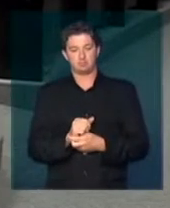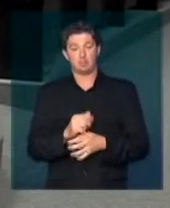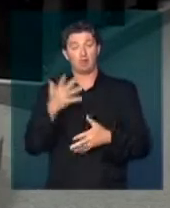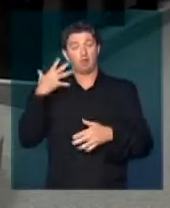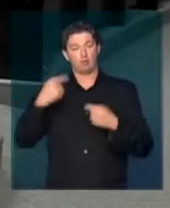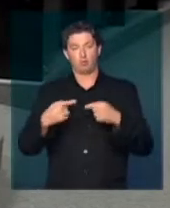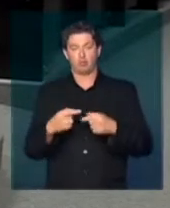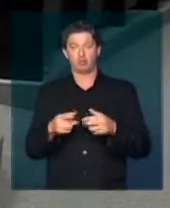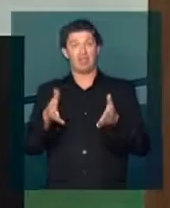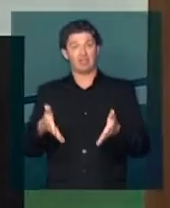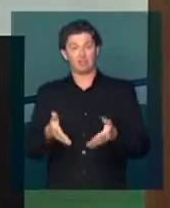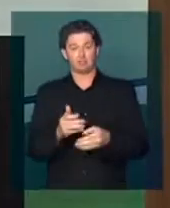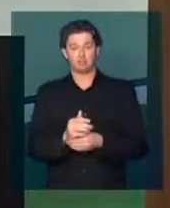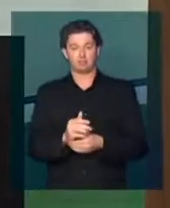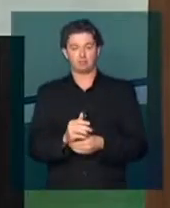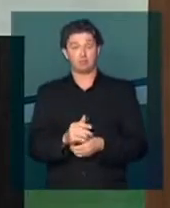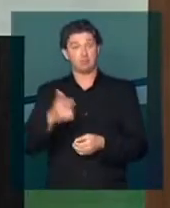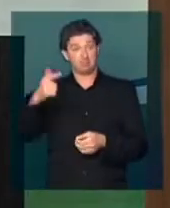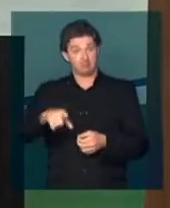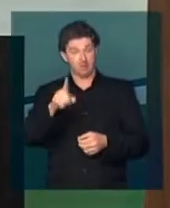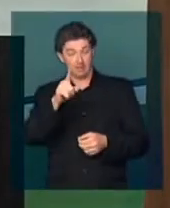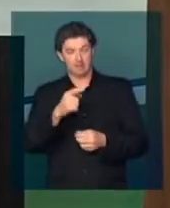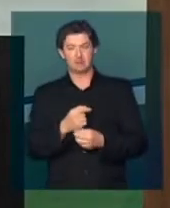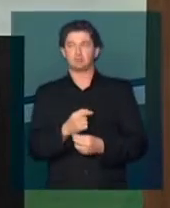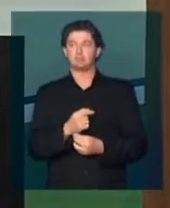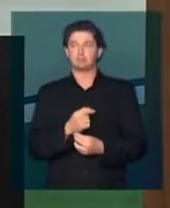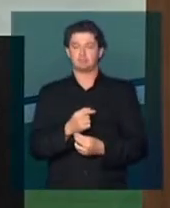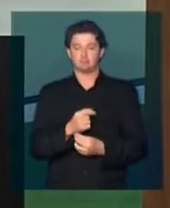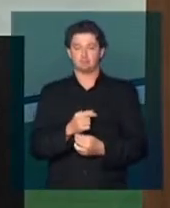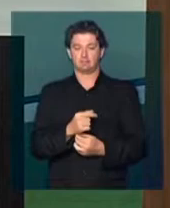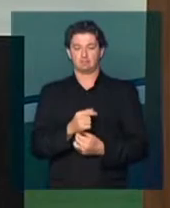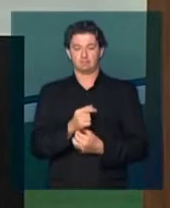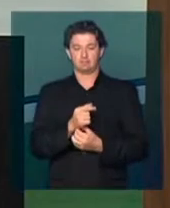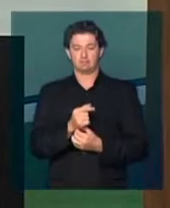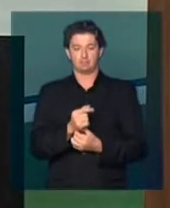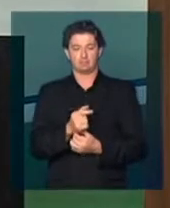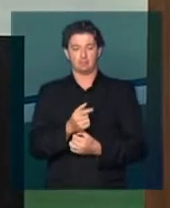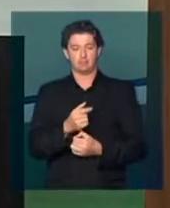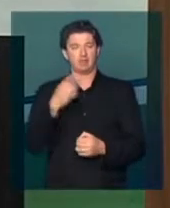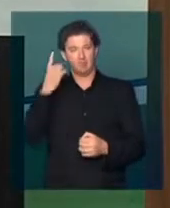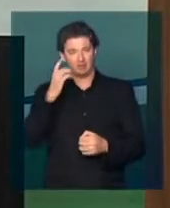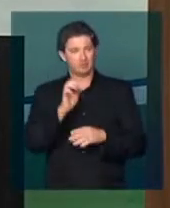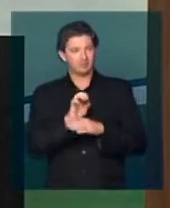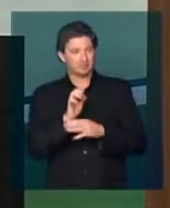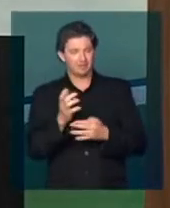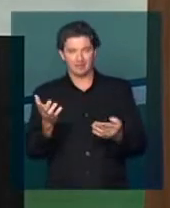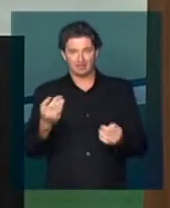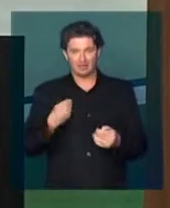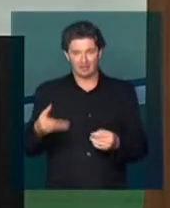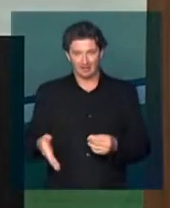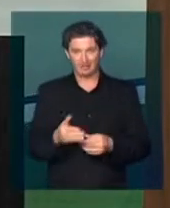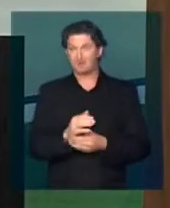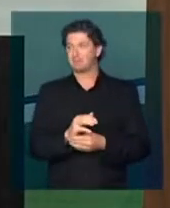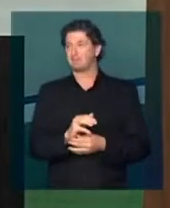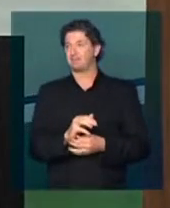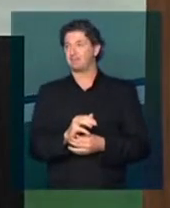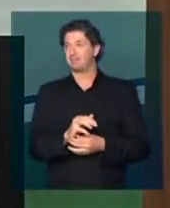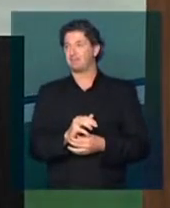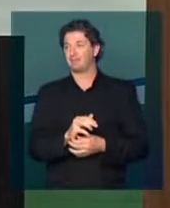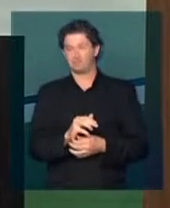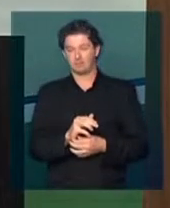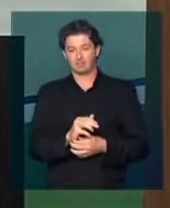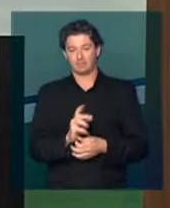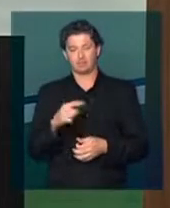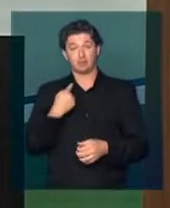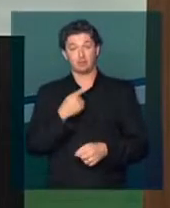reforma política. E mais, meus queridos companheiros deputados estaduais que aqui estão presentes,